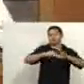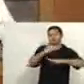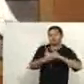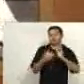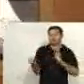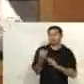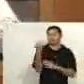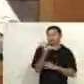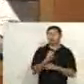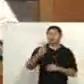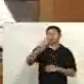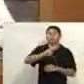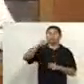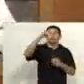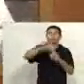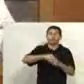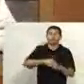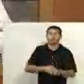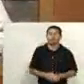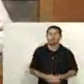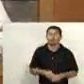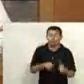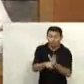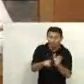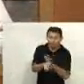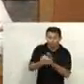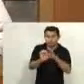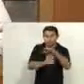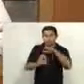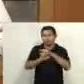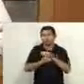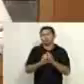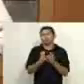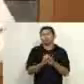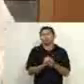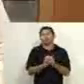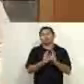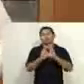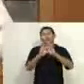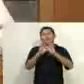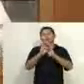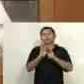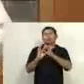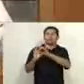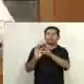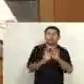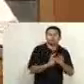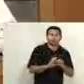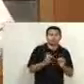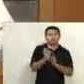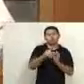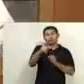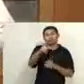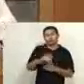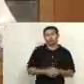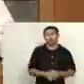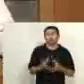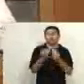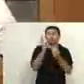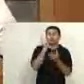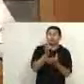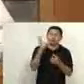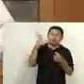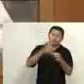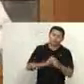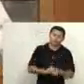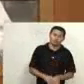importante, totalmente usual dentro da estatística empresarial, dentro do contexto aí organizacional, a qual muitos já estão